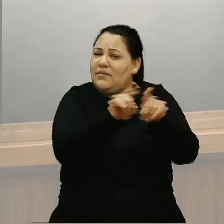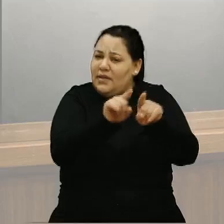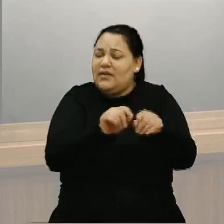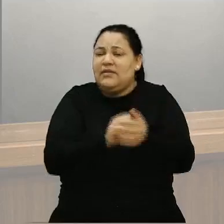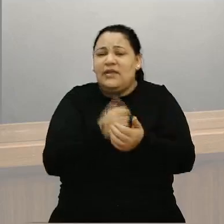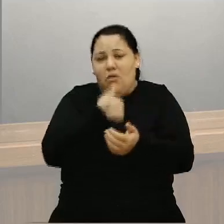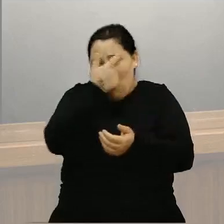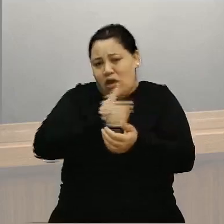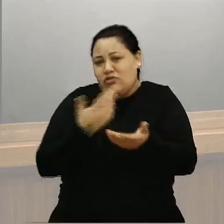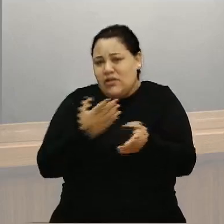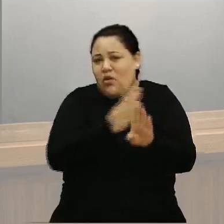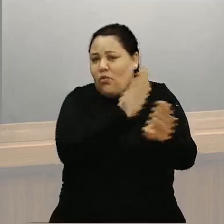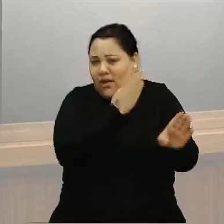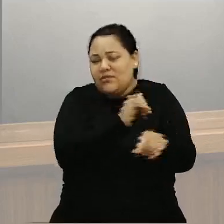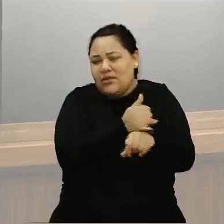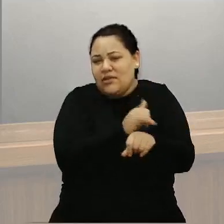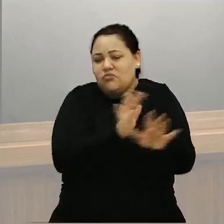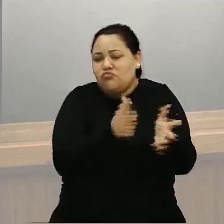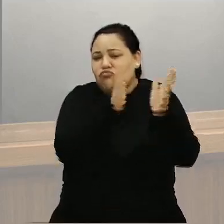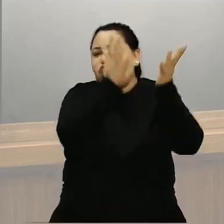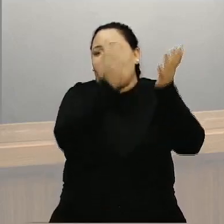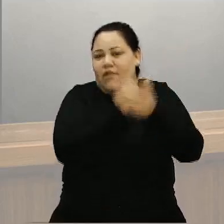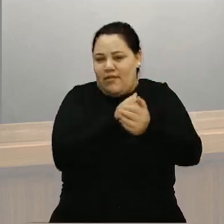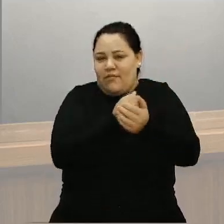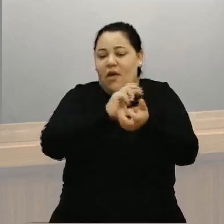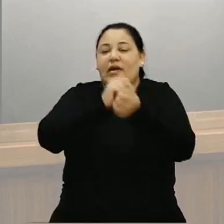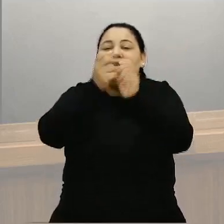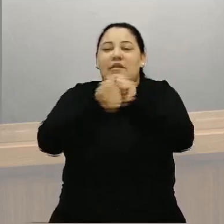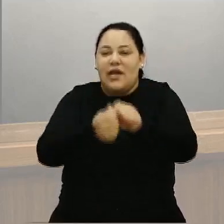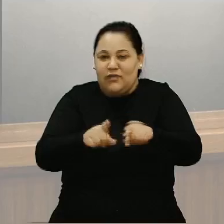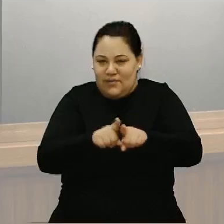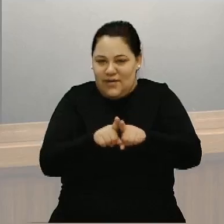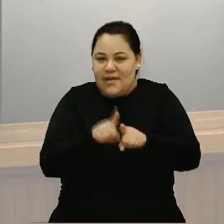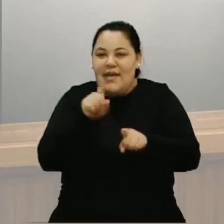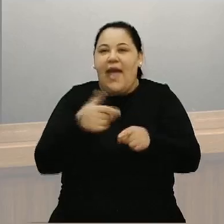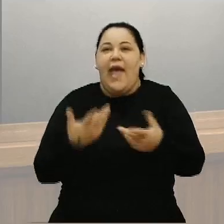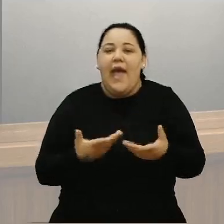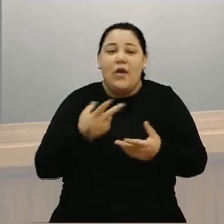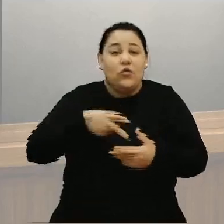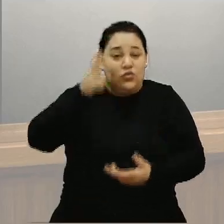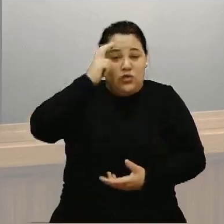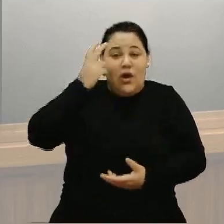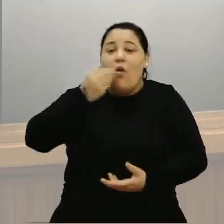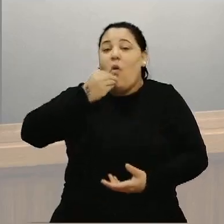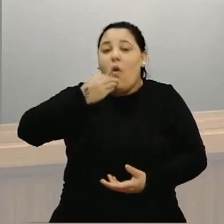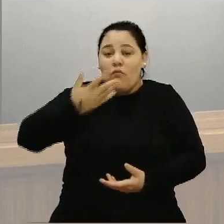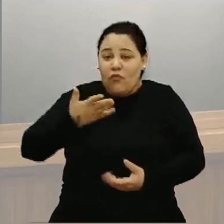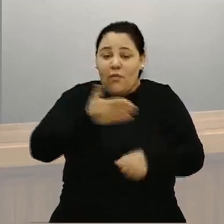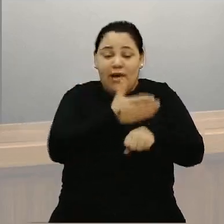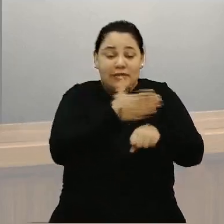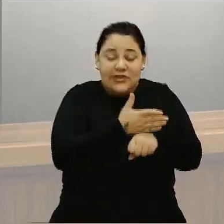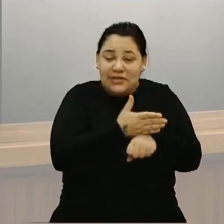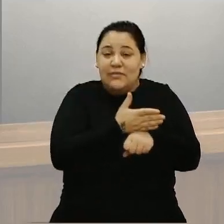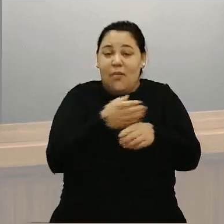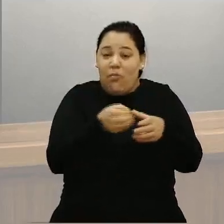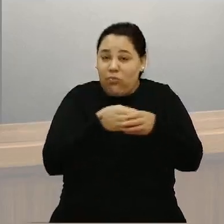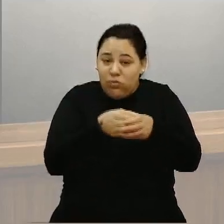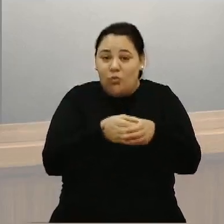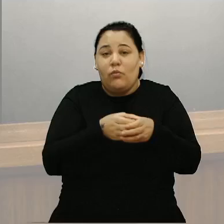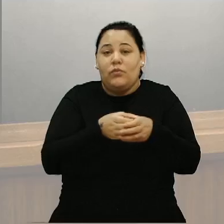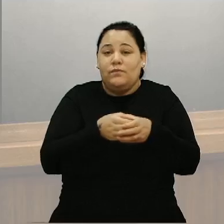que é isso, de incentivo ao artesanato, que é cultural, está dentro da cultura, mas